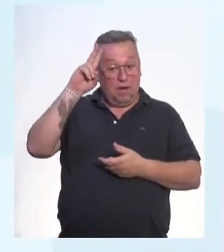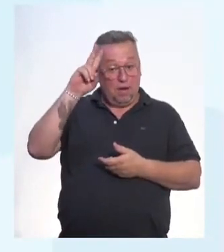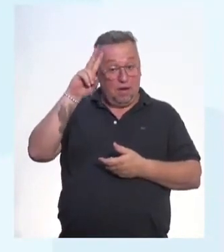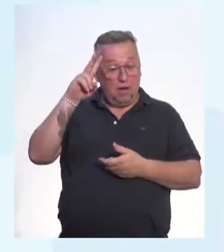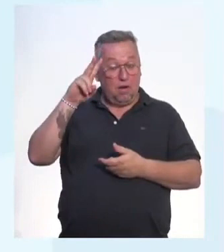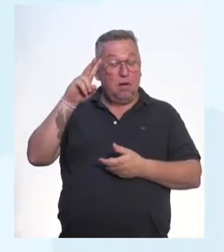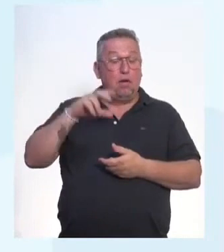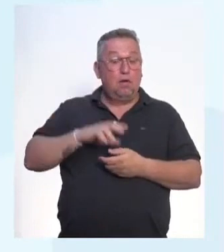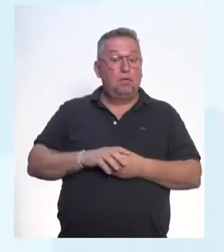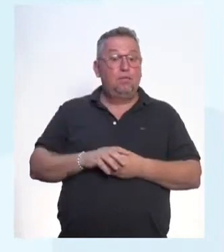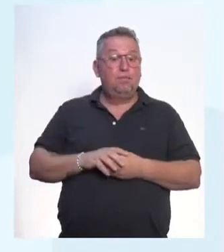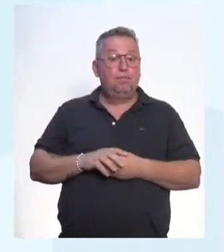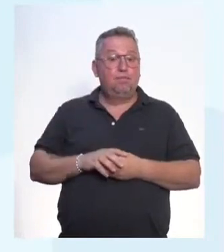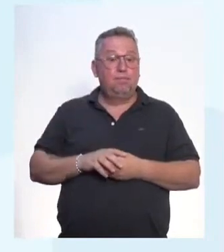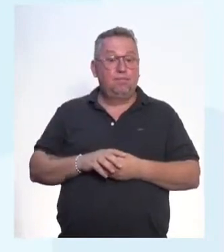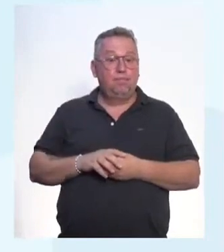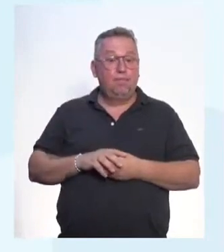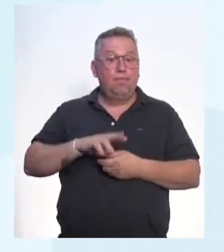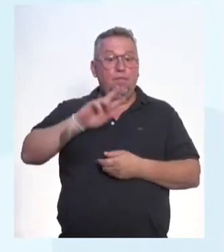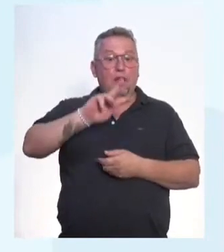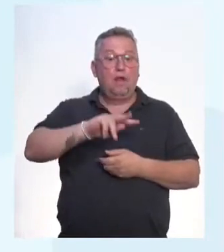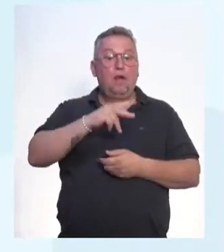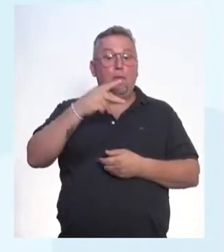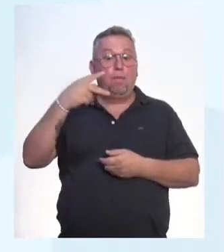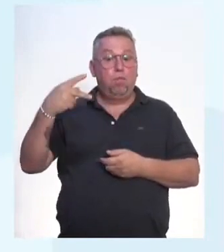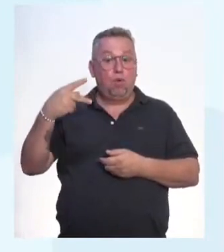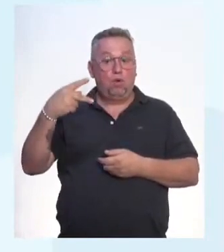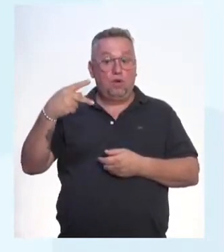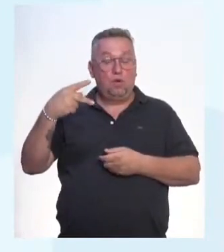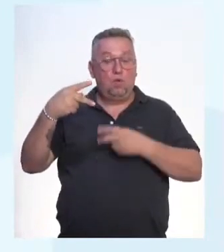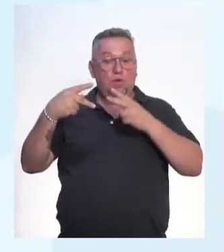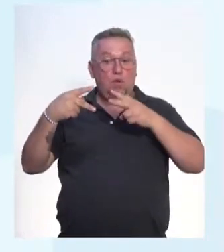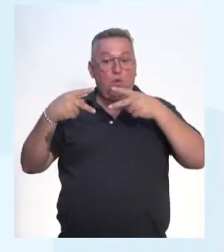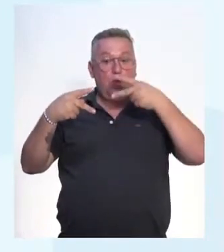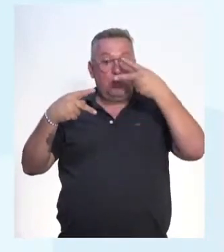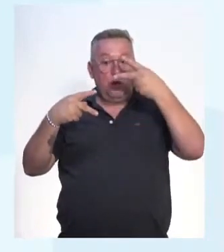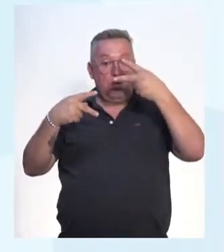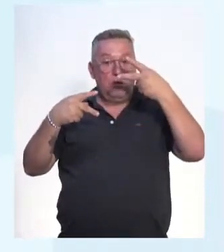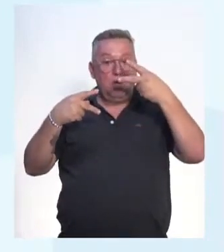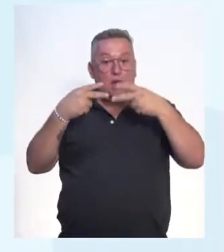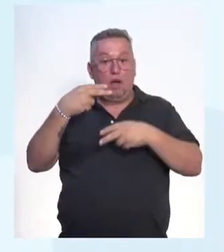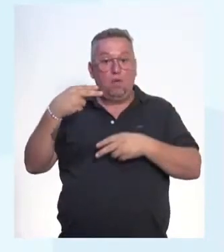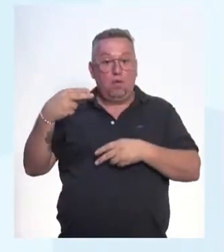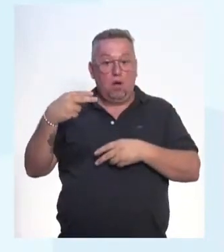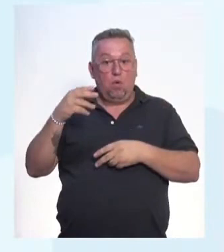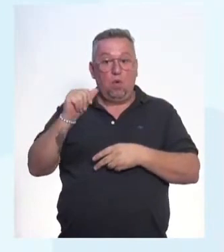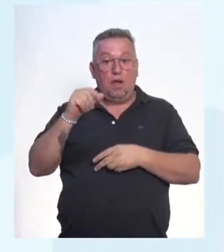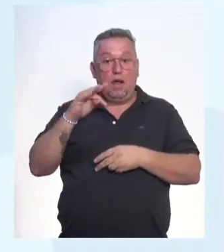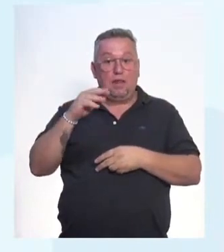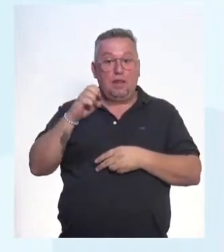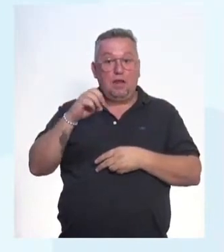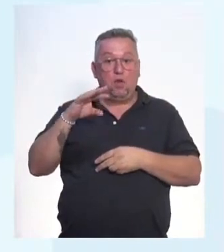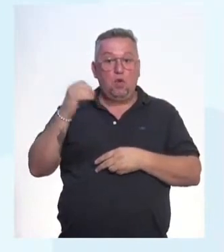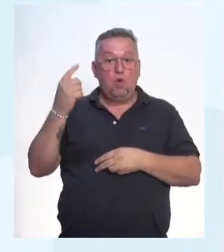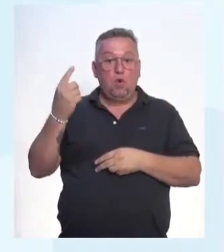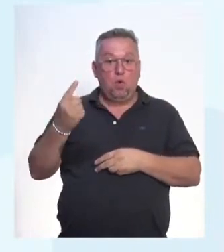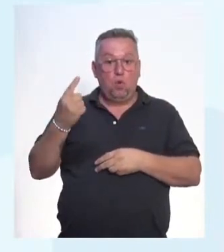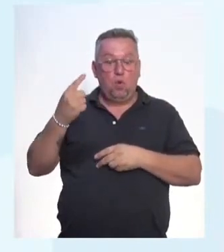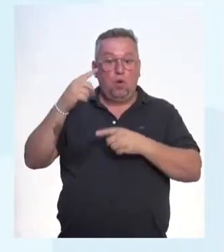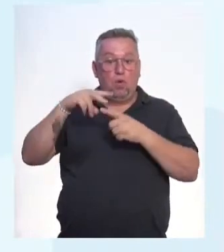do Pitágoras. Hipotenusa ao quadrado é igual o cateto 1